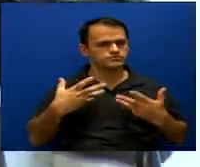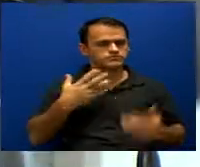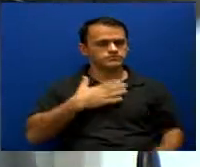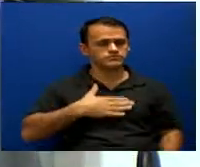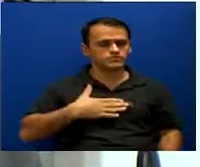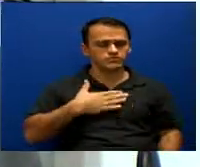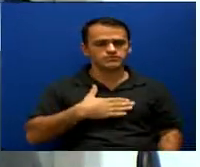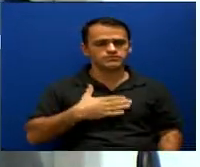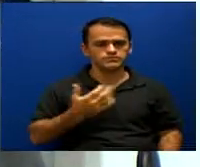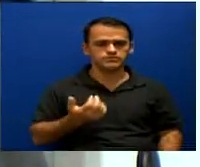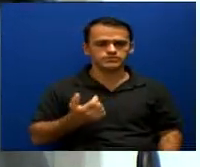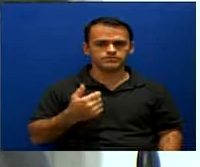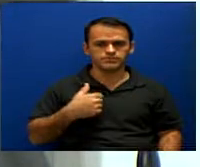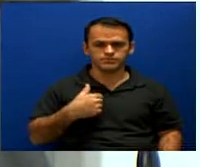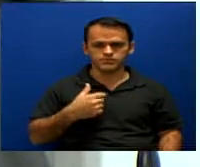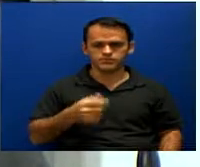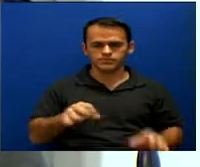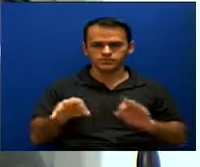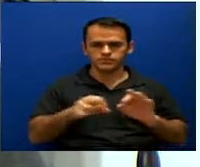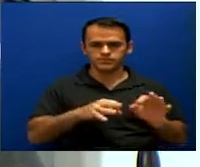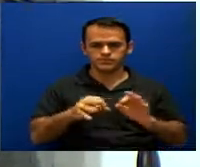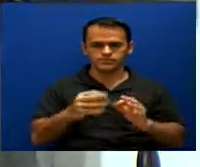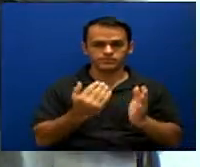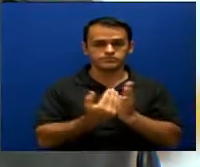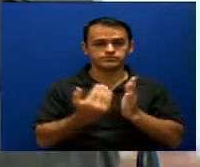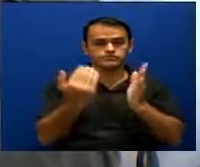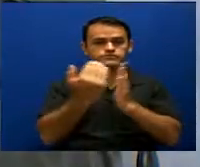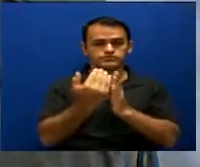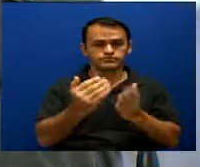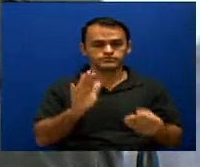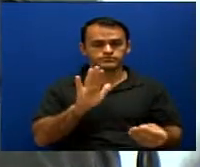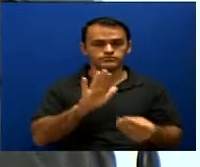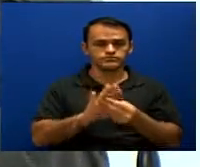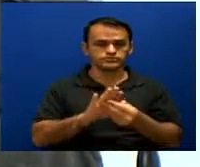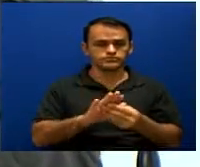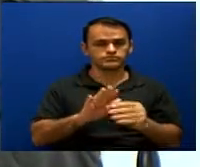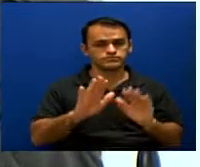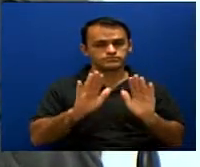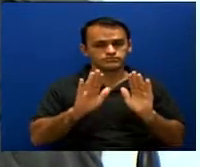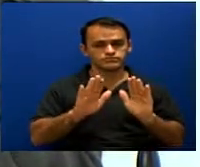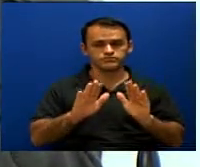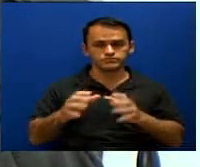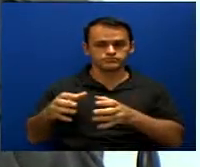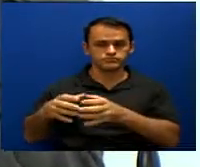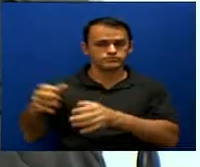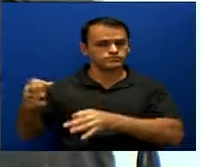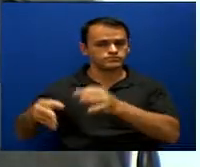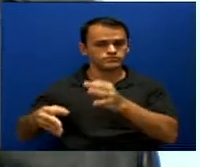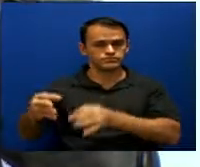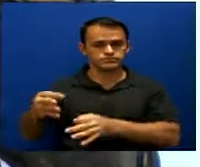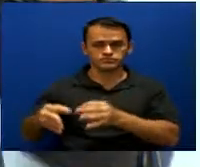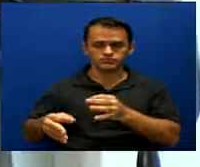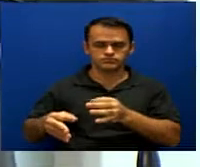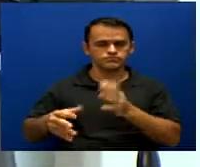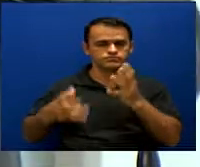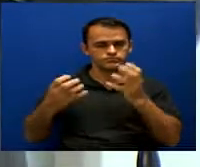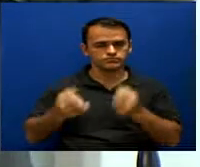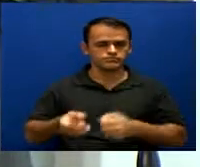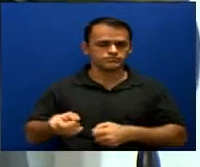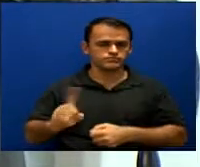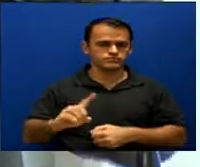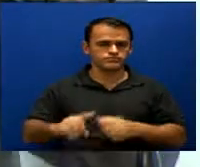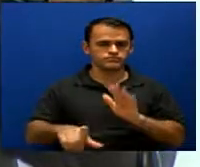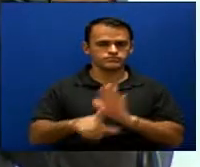Resultado, eu fiz a emenda, infelizmente teve um parecer não favorável. Mas imagina